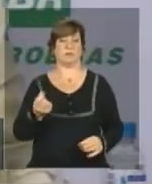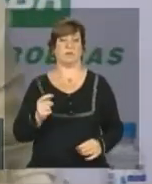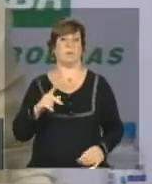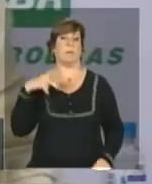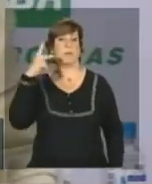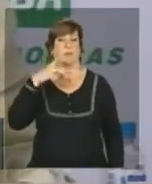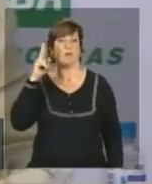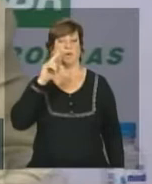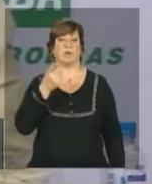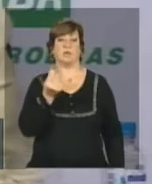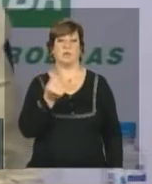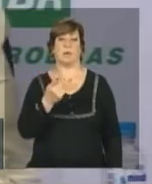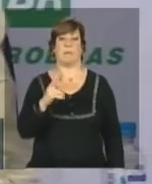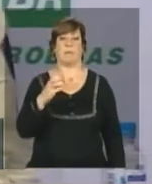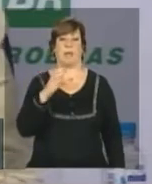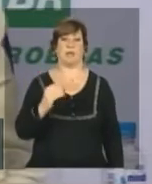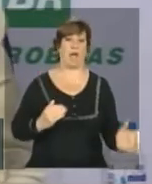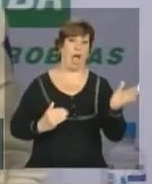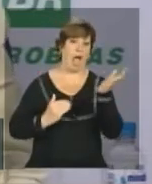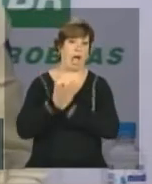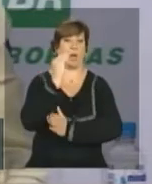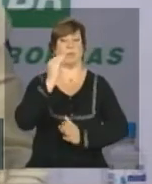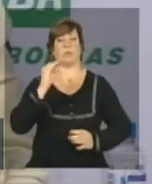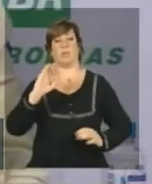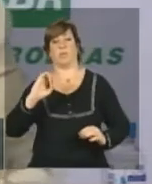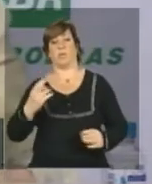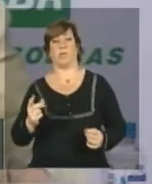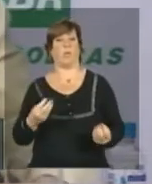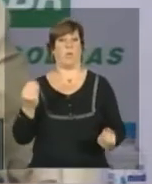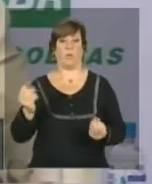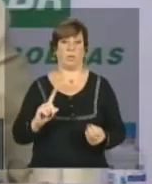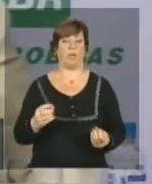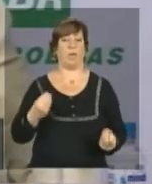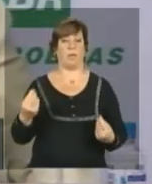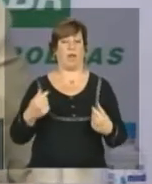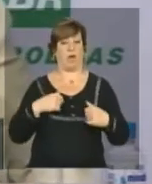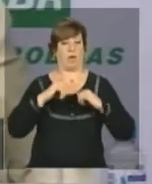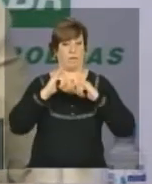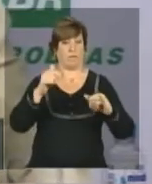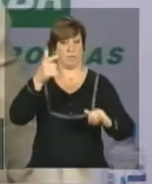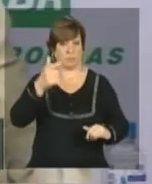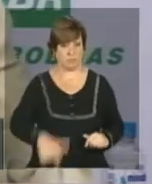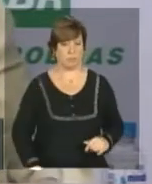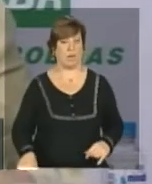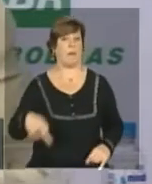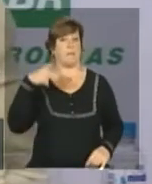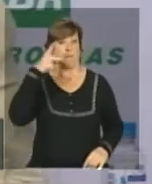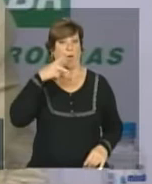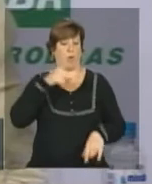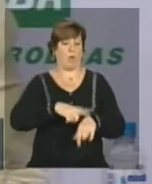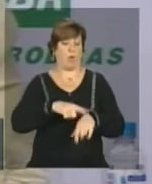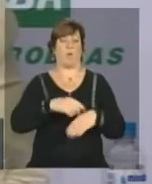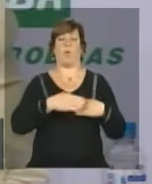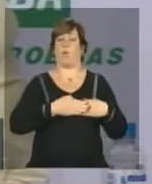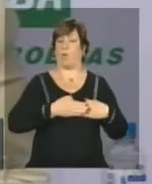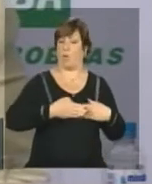de preços de combustíveis. E eu vou te repetir, é política de longo